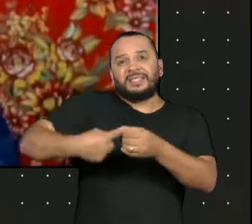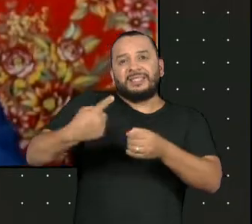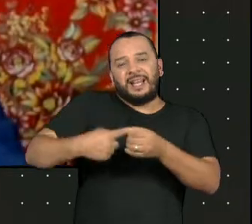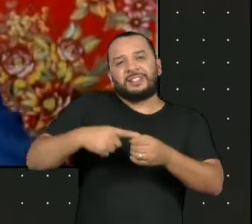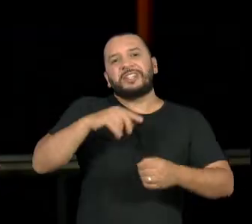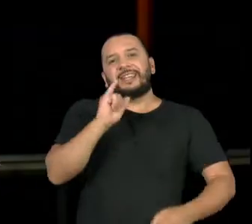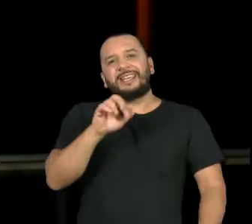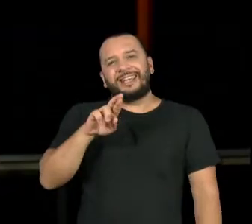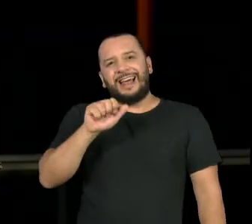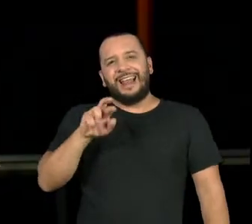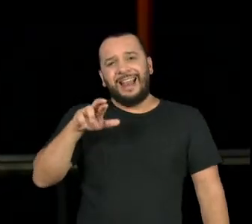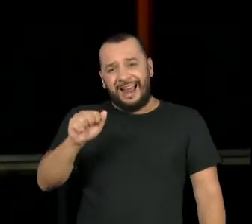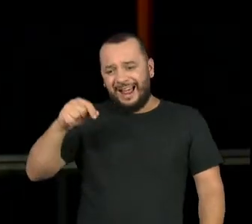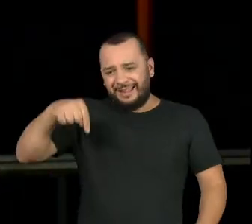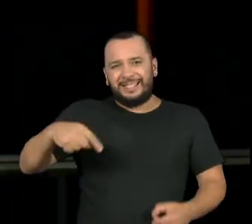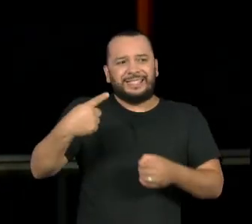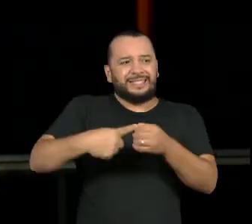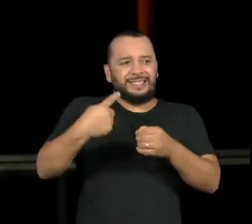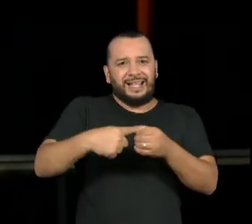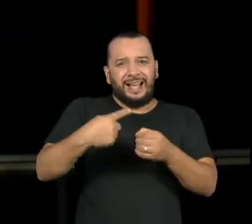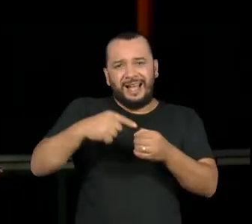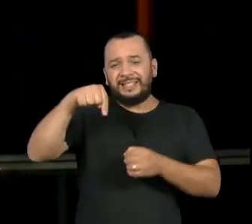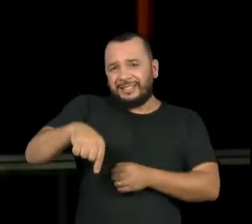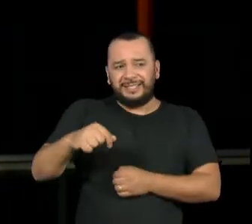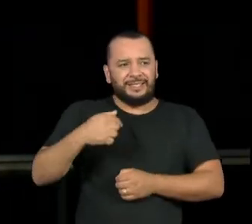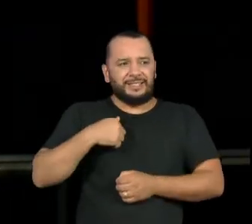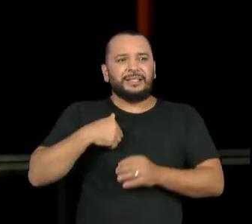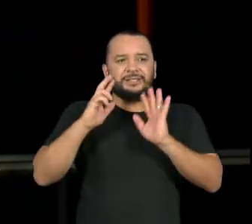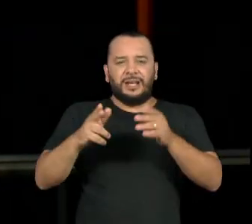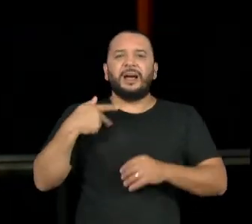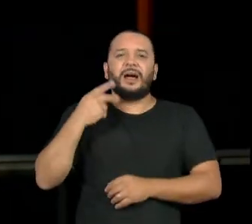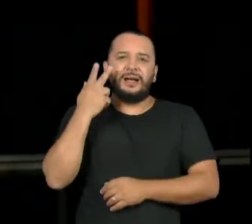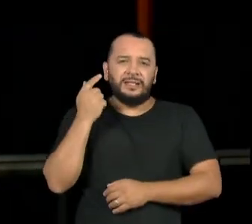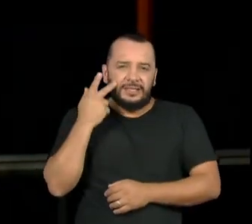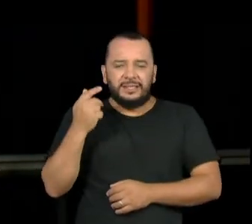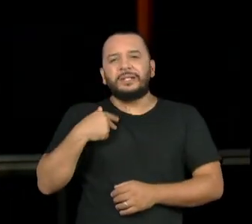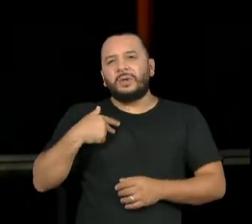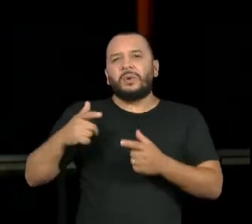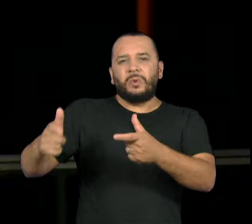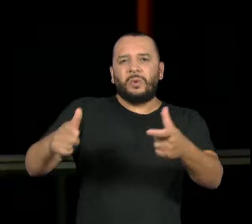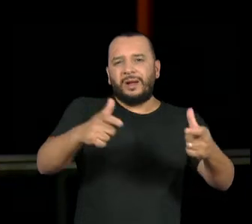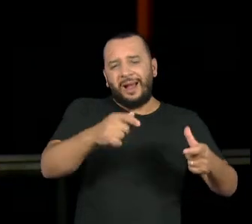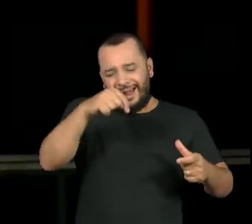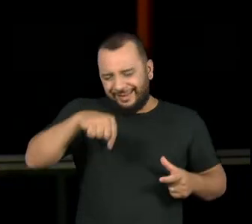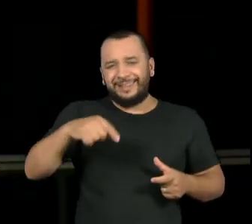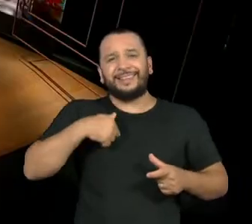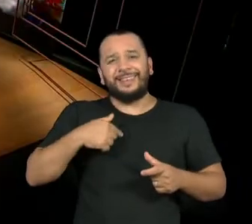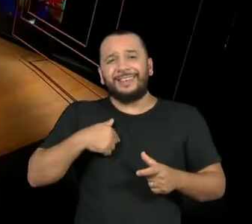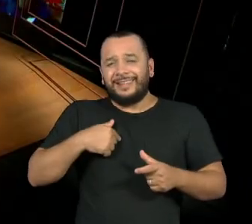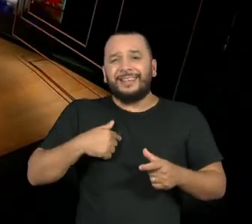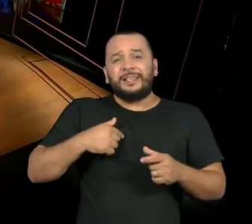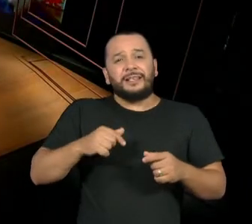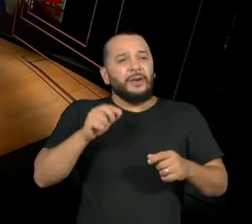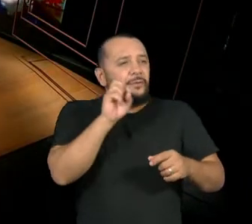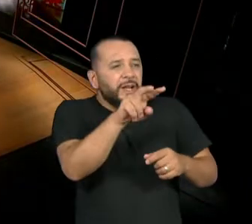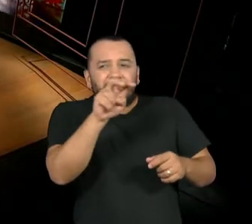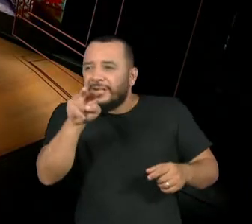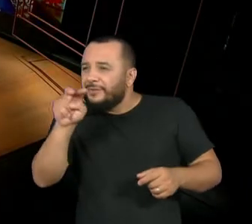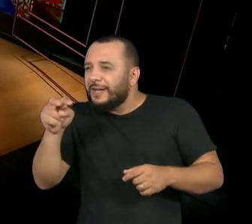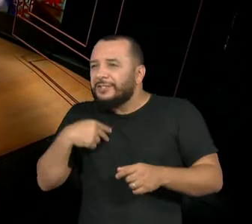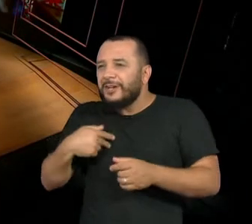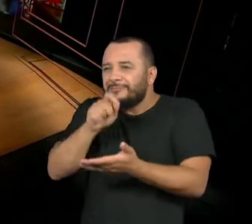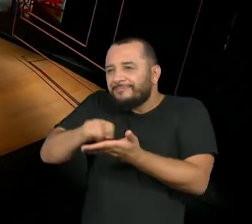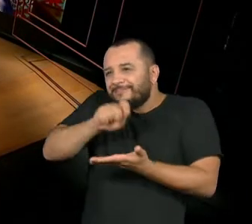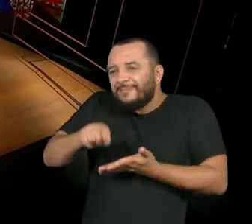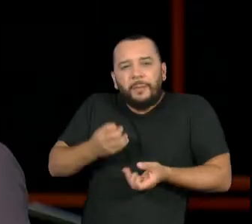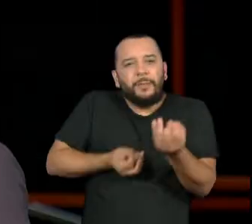Irará, que faz de Irará poesia. E então eu sou igual a você, eu não sou um diminuído,